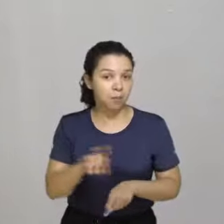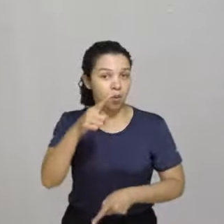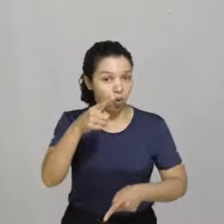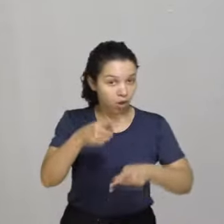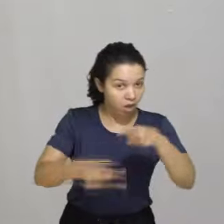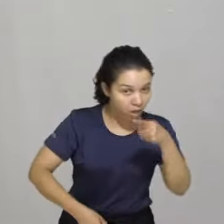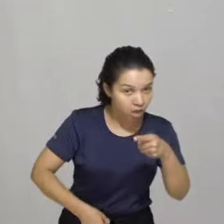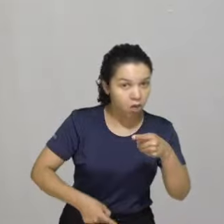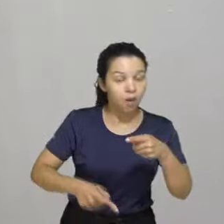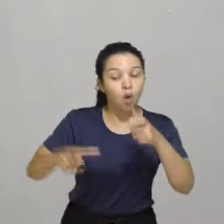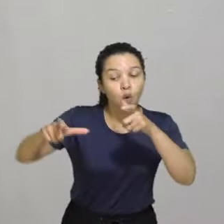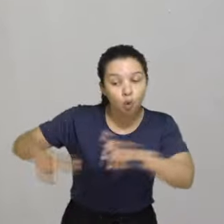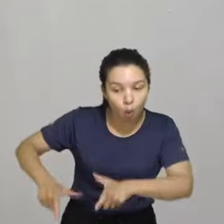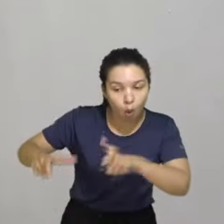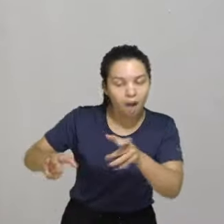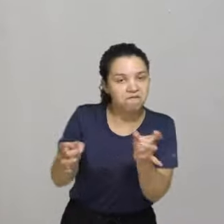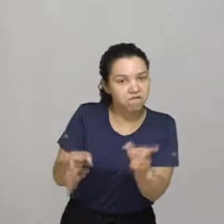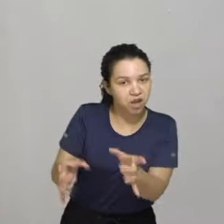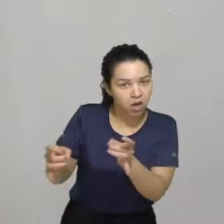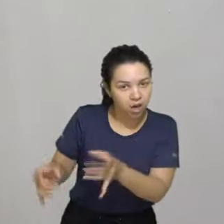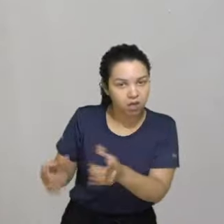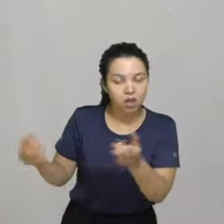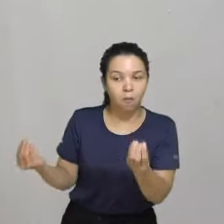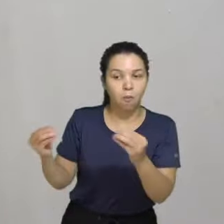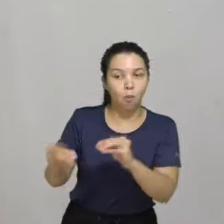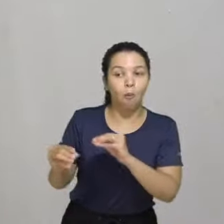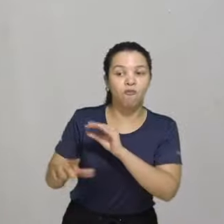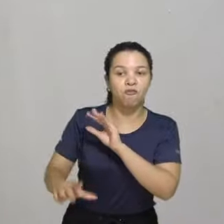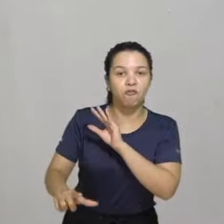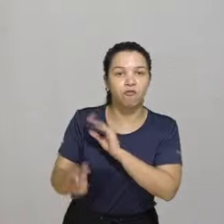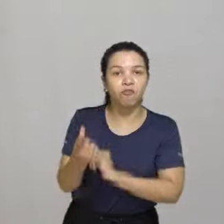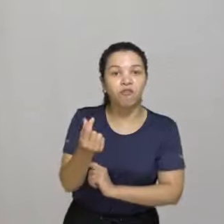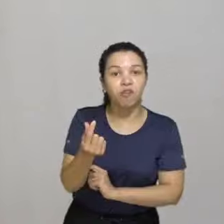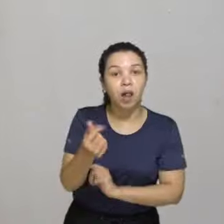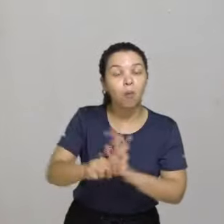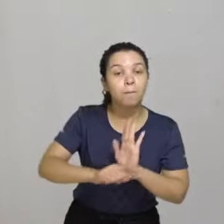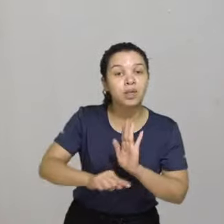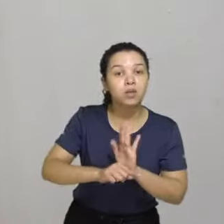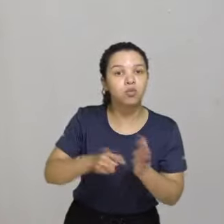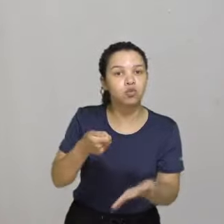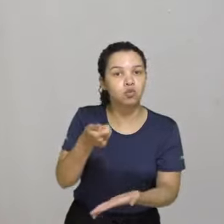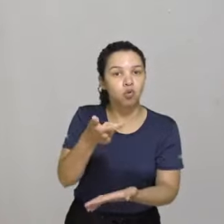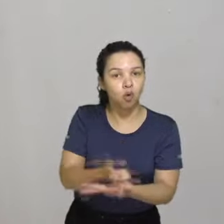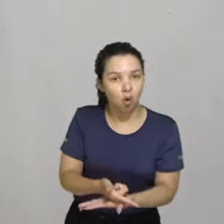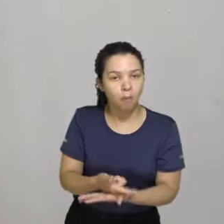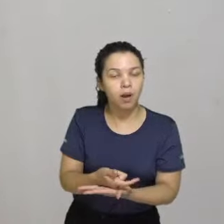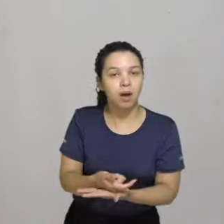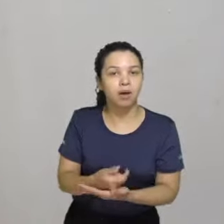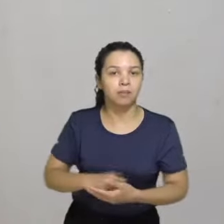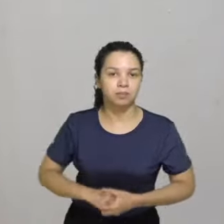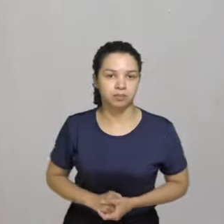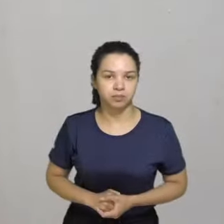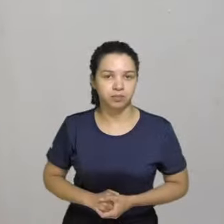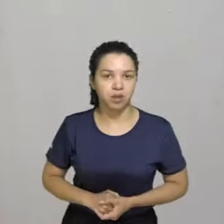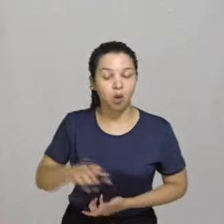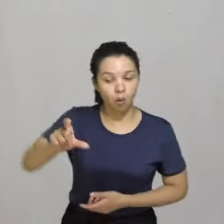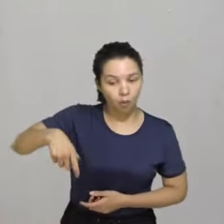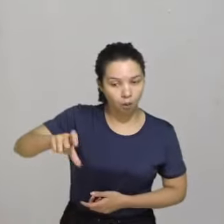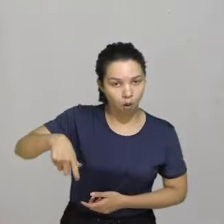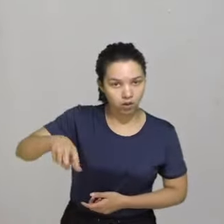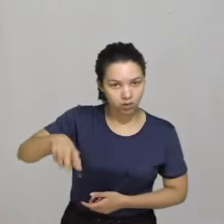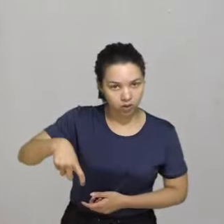estabelecimentos comerciais de fixarem valor mínimo de compra como condição para pagamento de despesa com o cartão de crédito ou débito